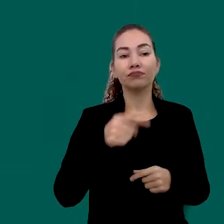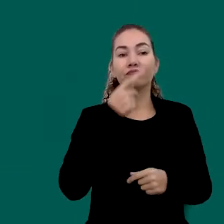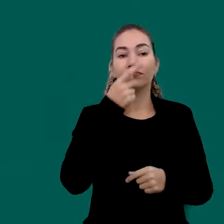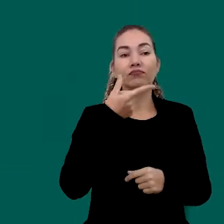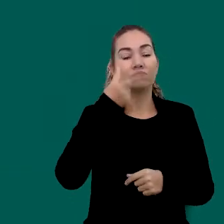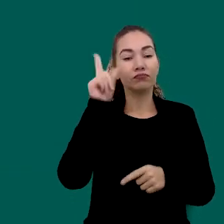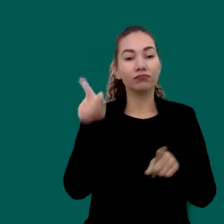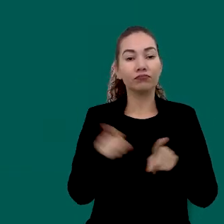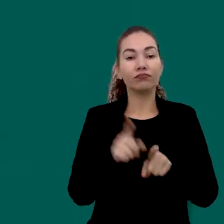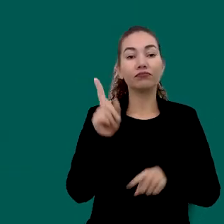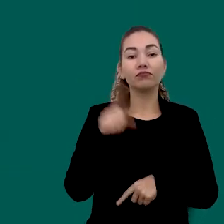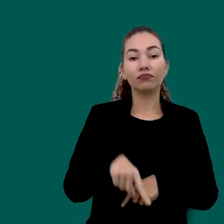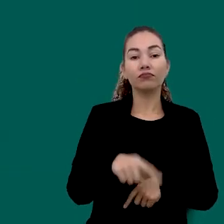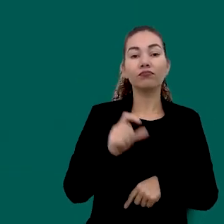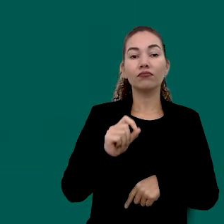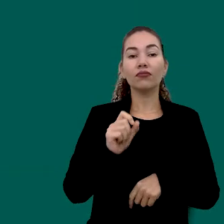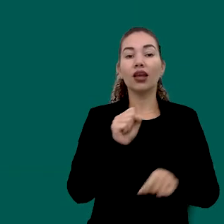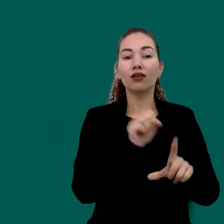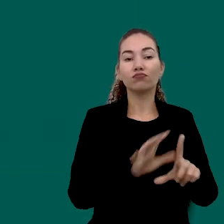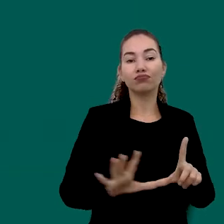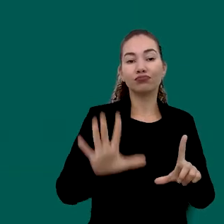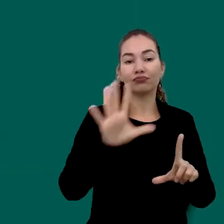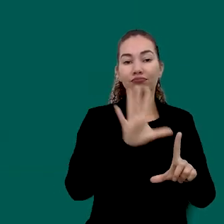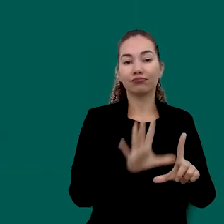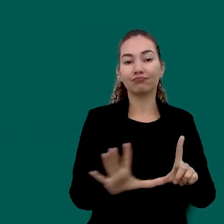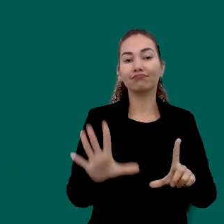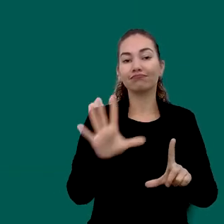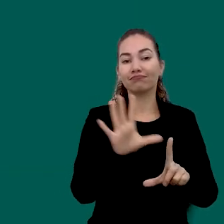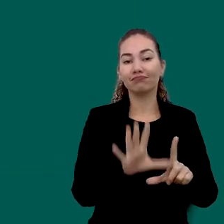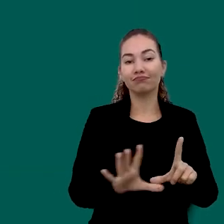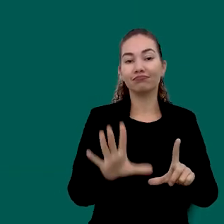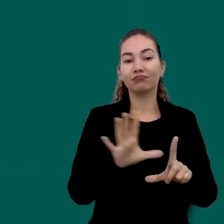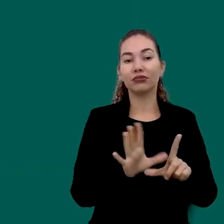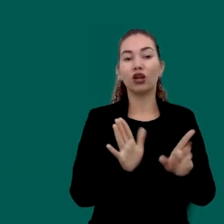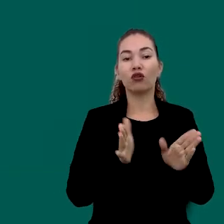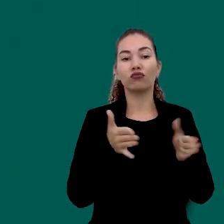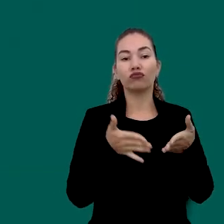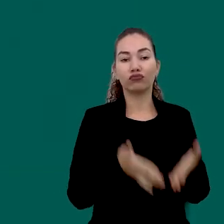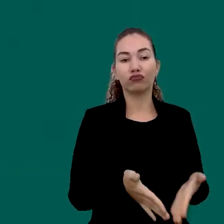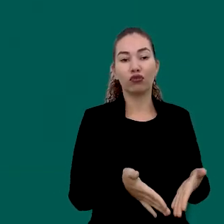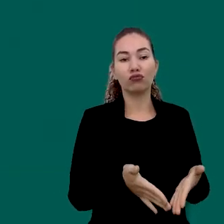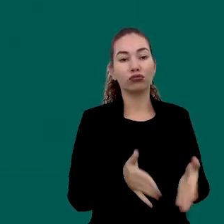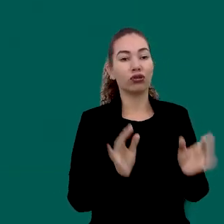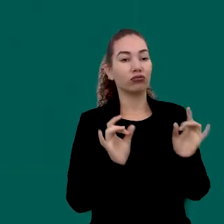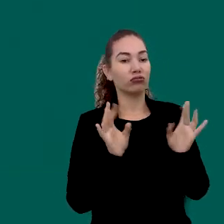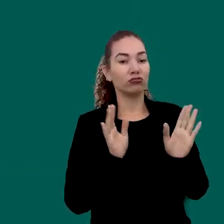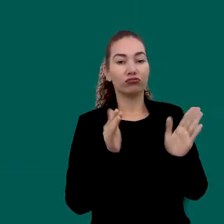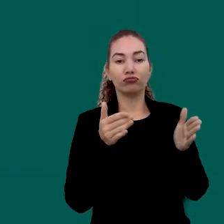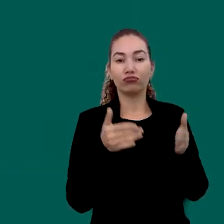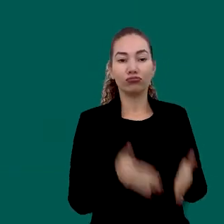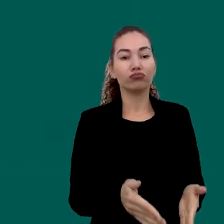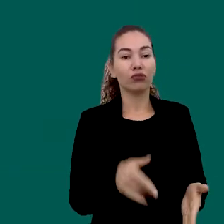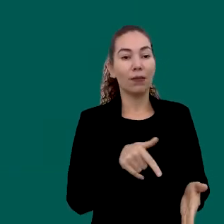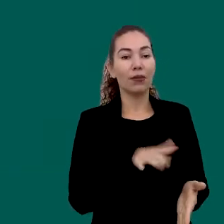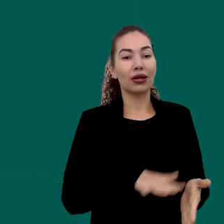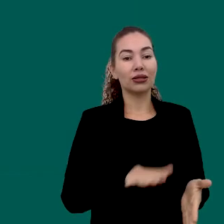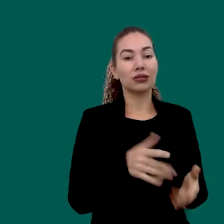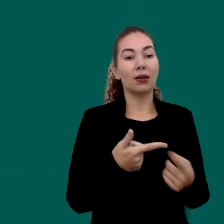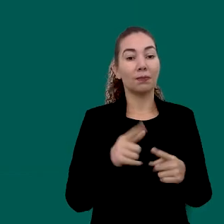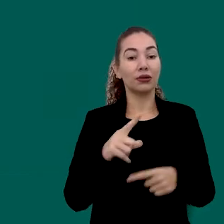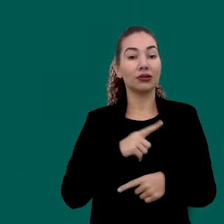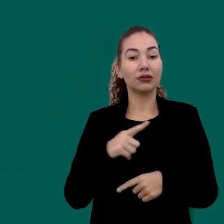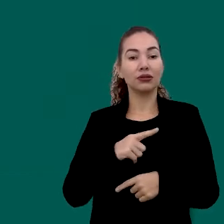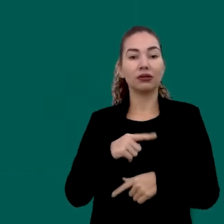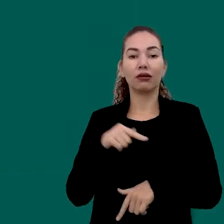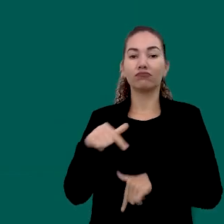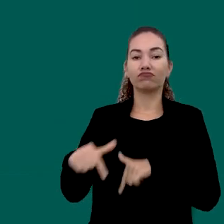antes também, é a plataforma que é voltada exclusivamente para esse aspecto, mas a gente tem